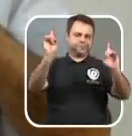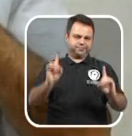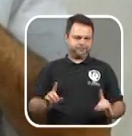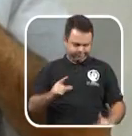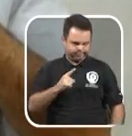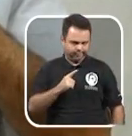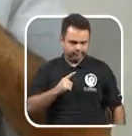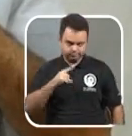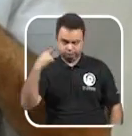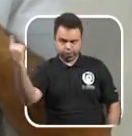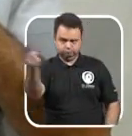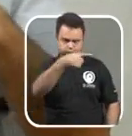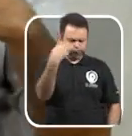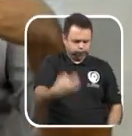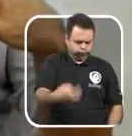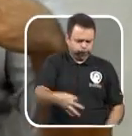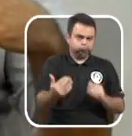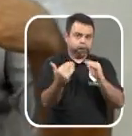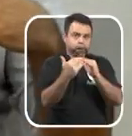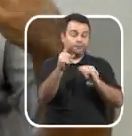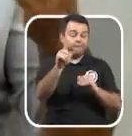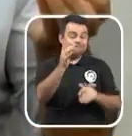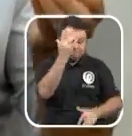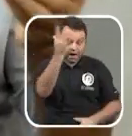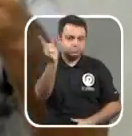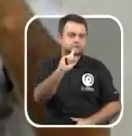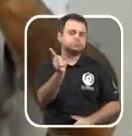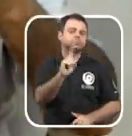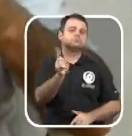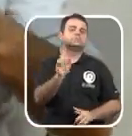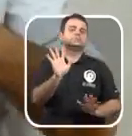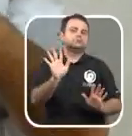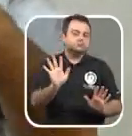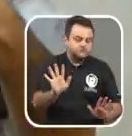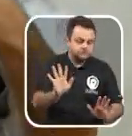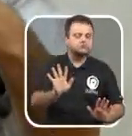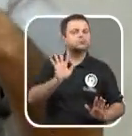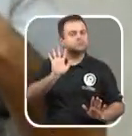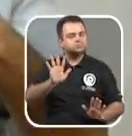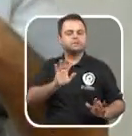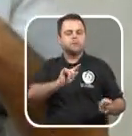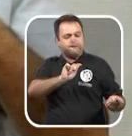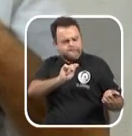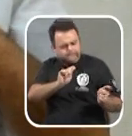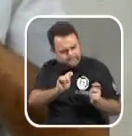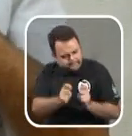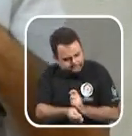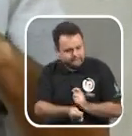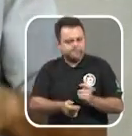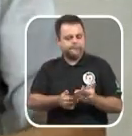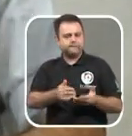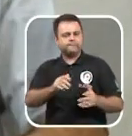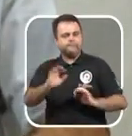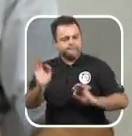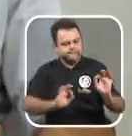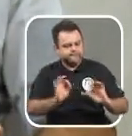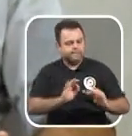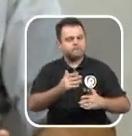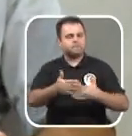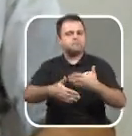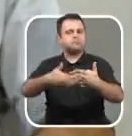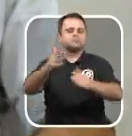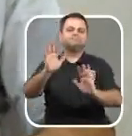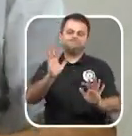E isso é correto, só que não é simples. É correto, mas nós vamos levar um tempo para aperfeiçoar. Hoje o estudante, por exemplo, que está no